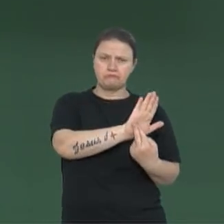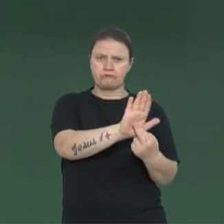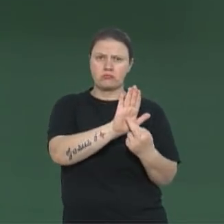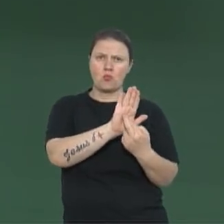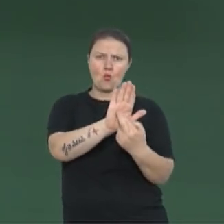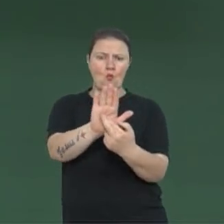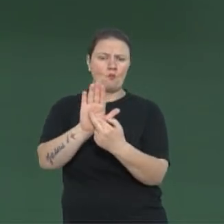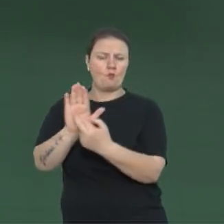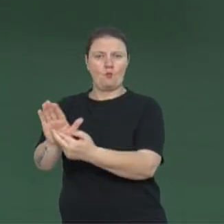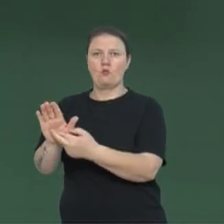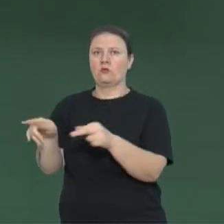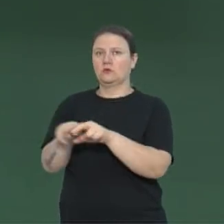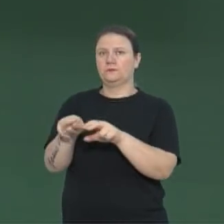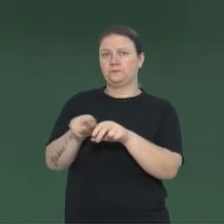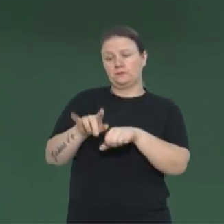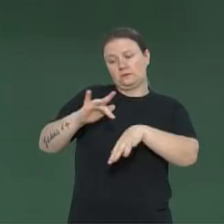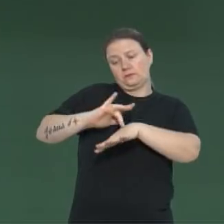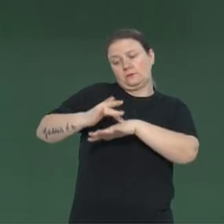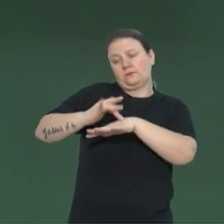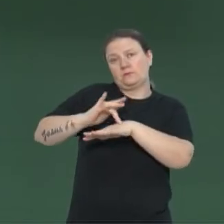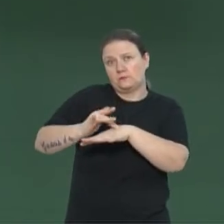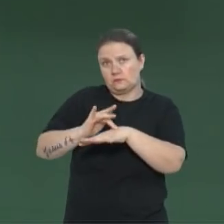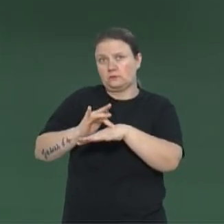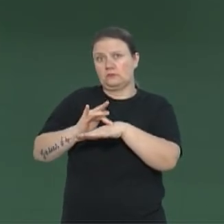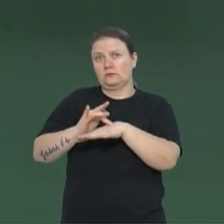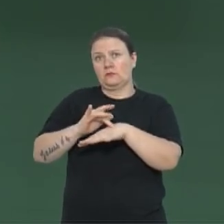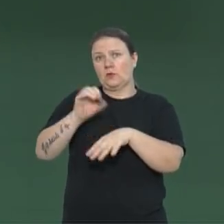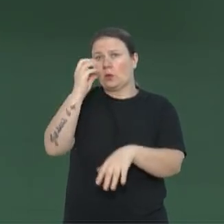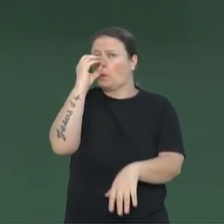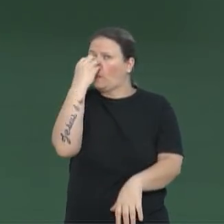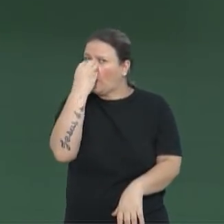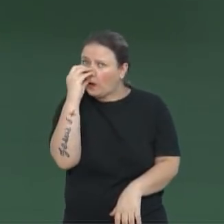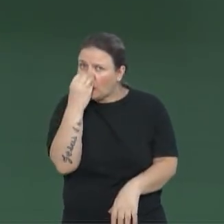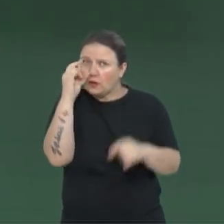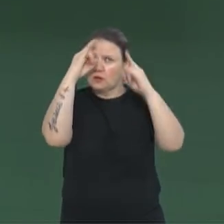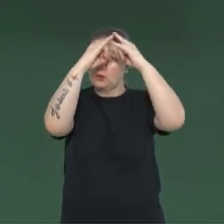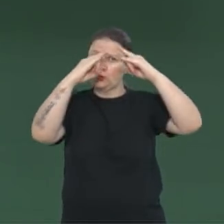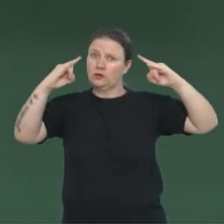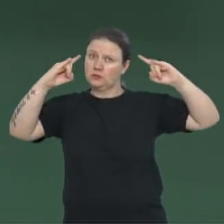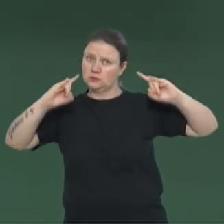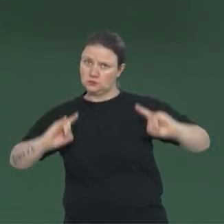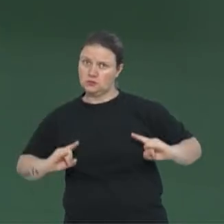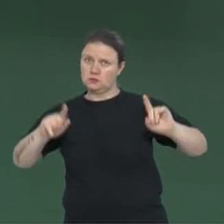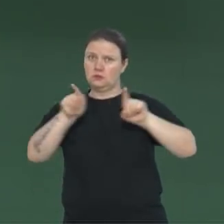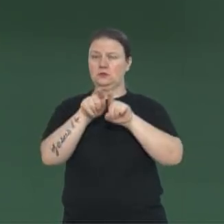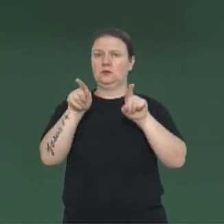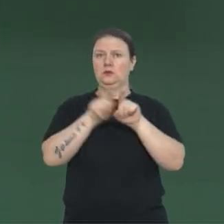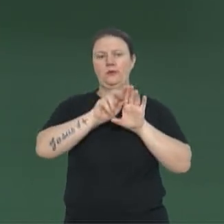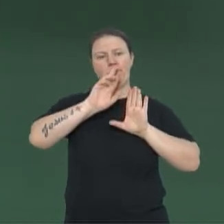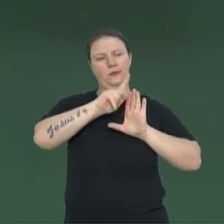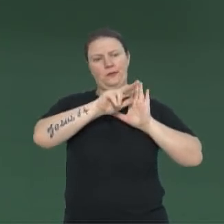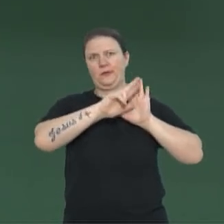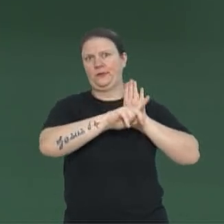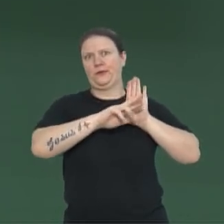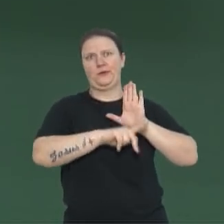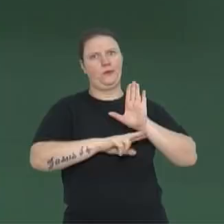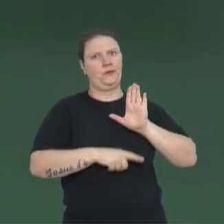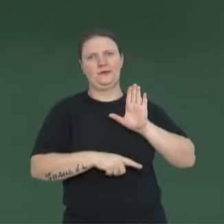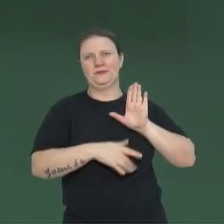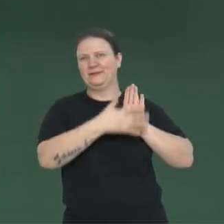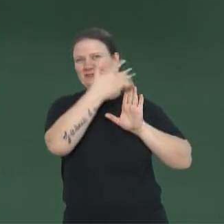linguagem artística, do bailarino, da bailarina, do palhaço de circo, dos outros artistas que trabalham no espetáculo